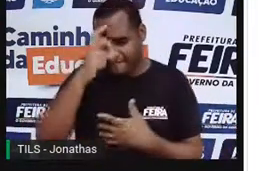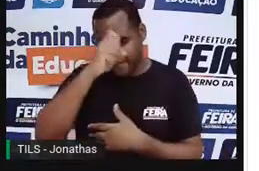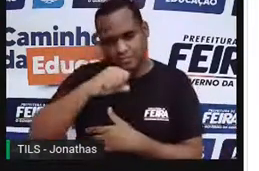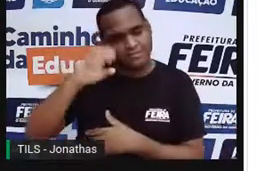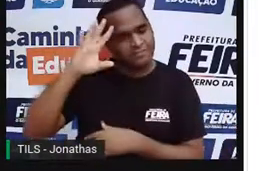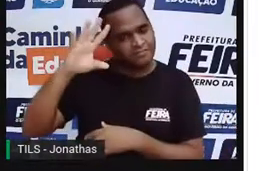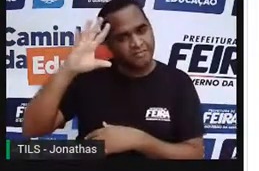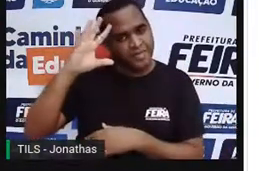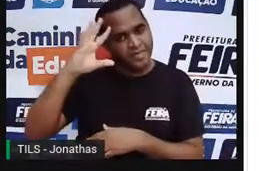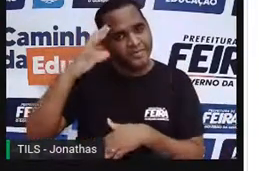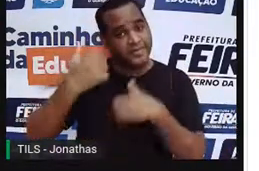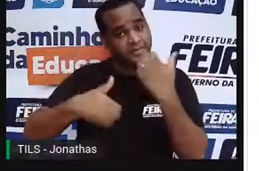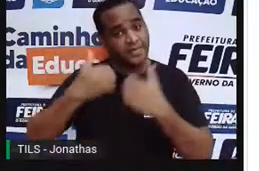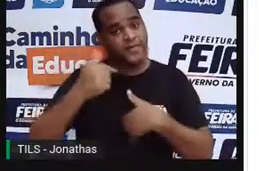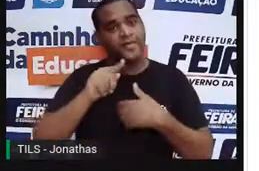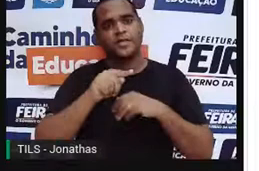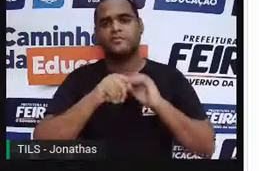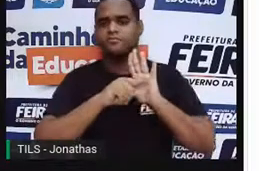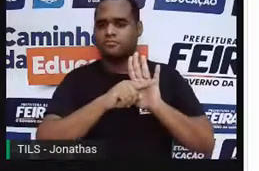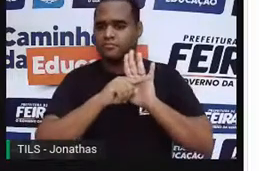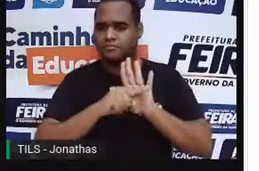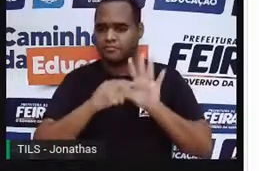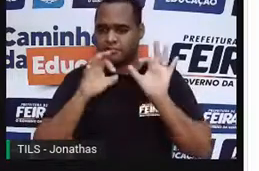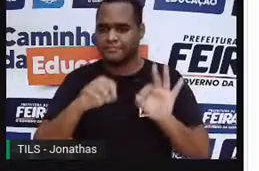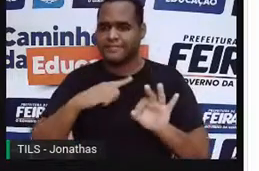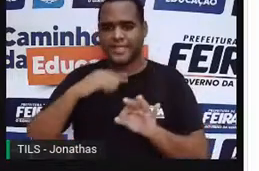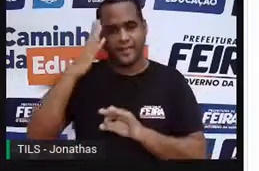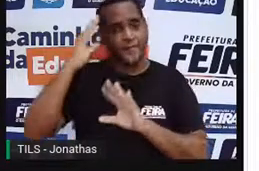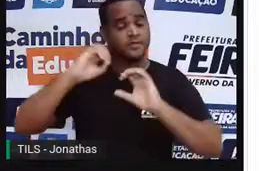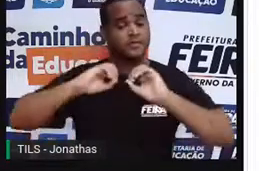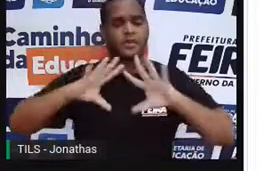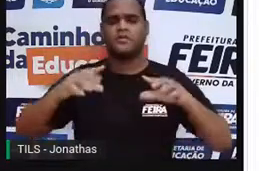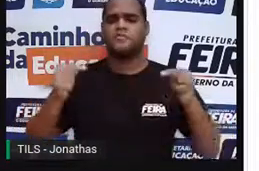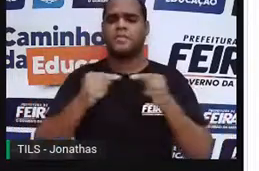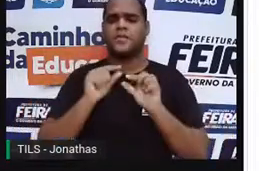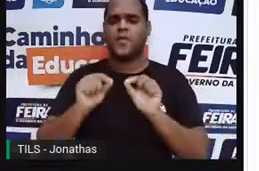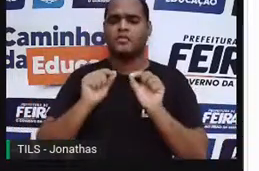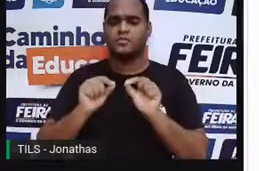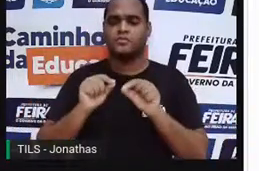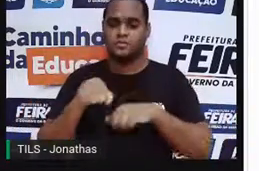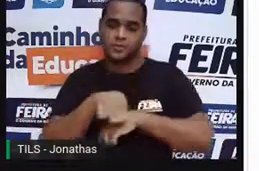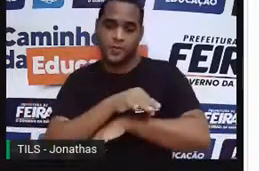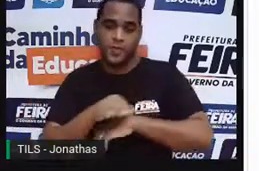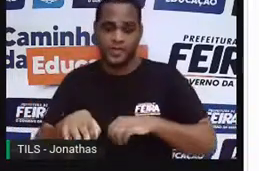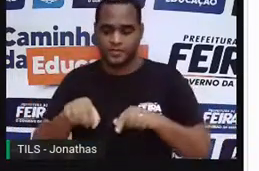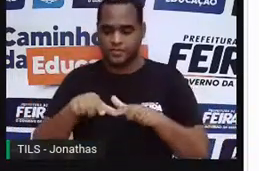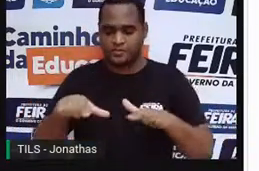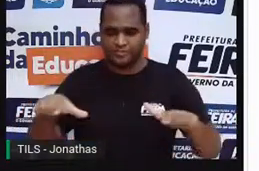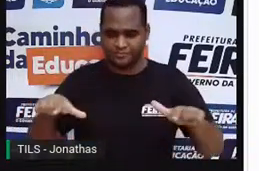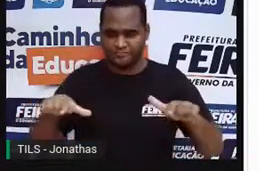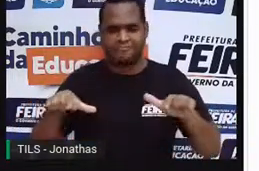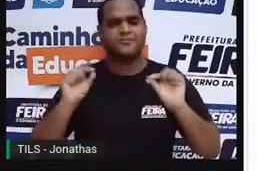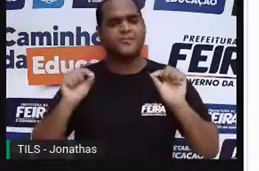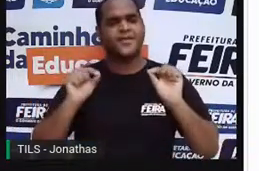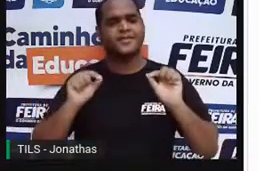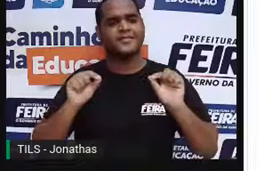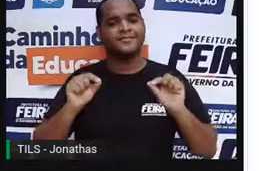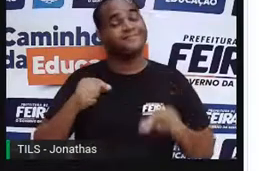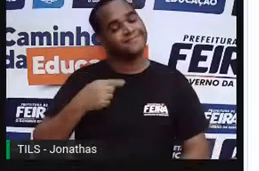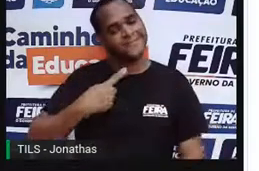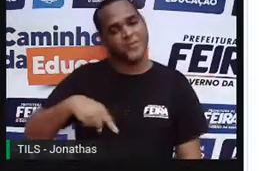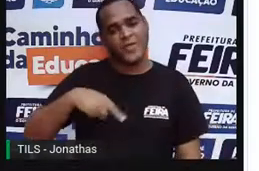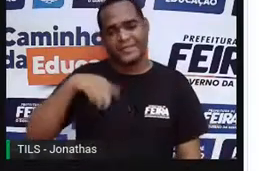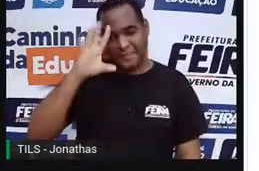situação que eu vou tentar deixar claro para você o que essa medida de superfície Tá então vamos imaginar que você